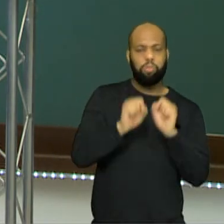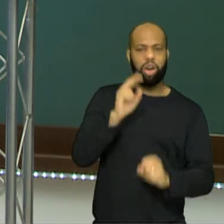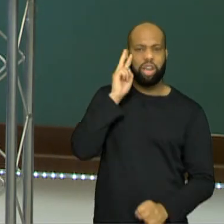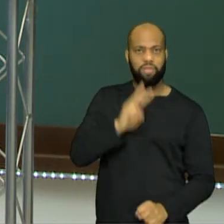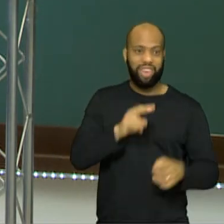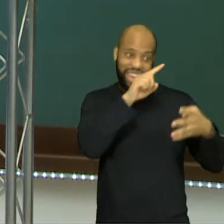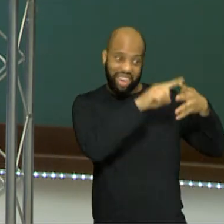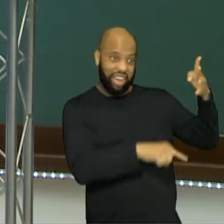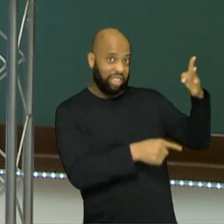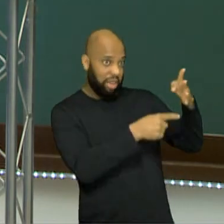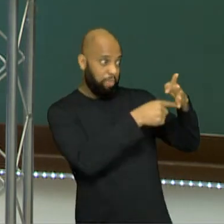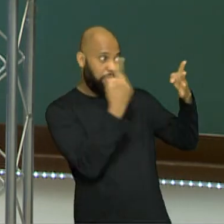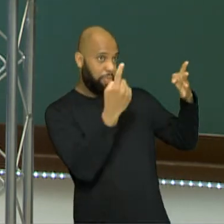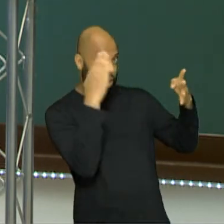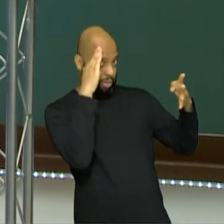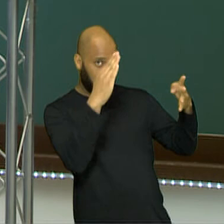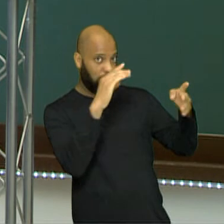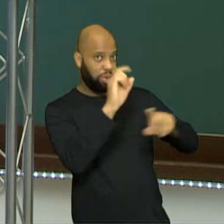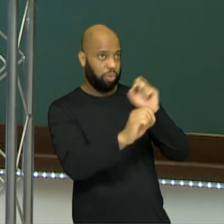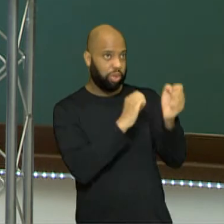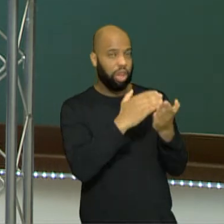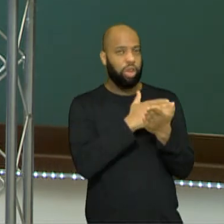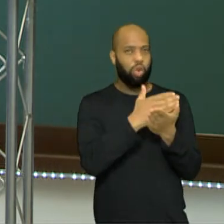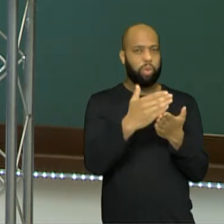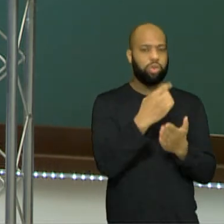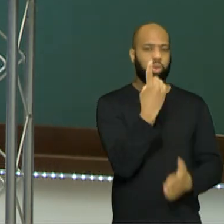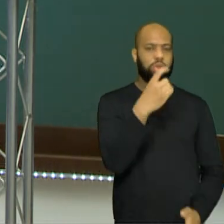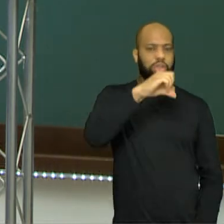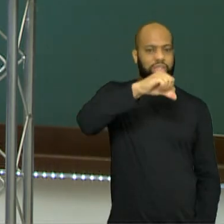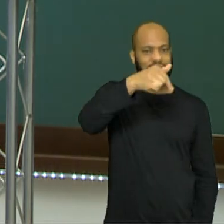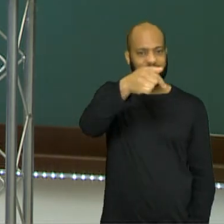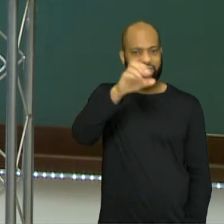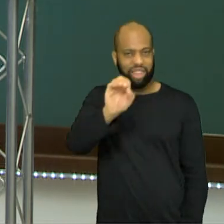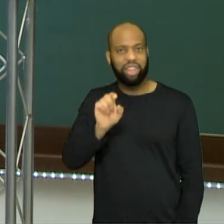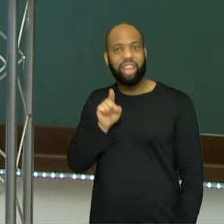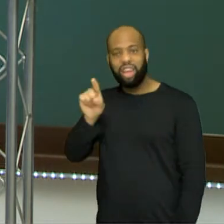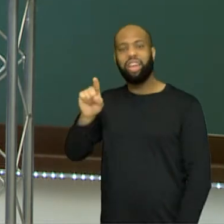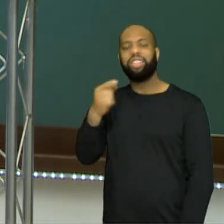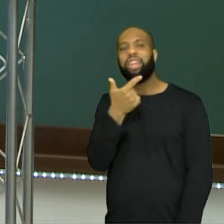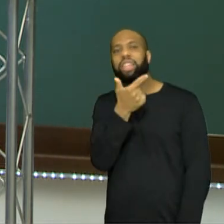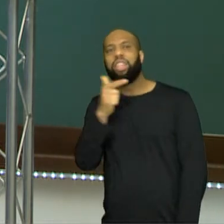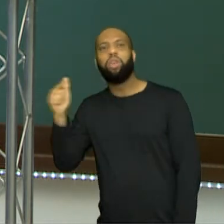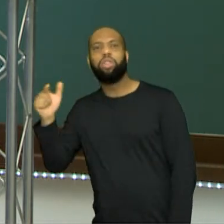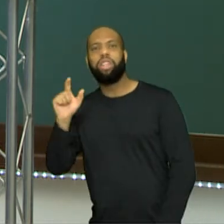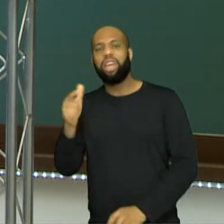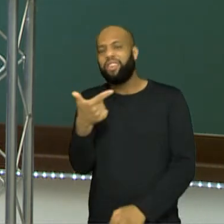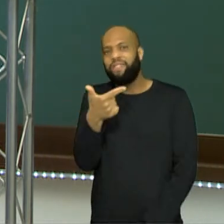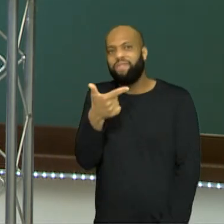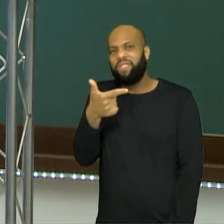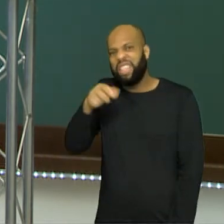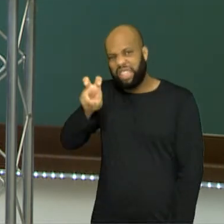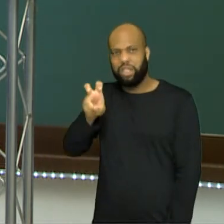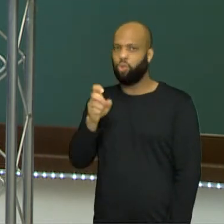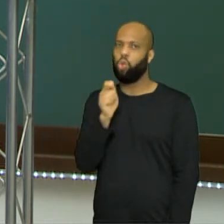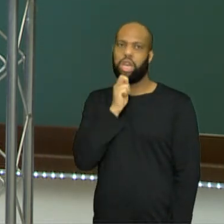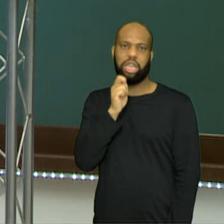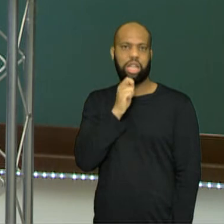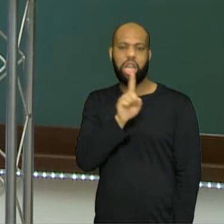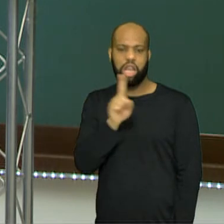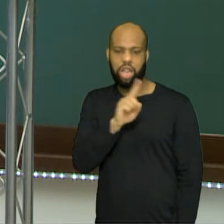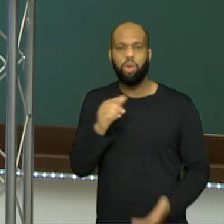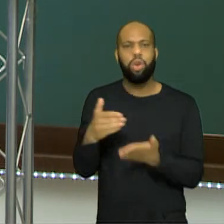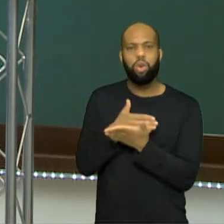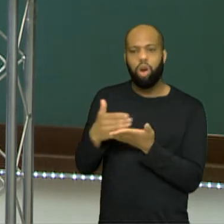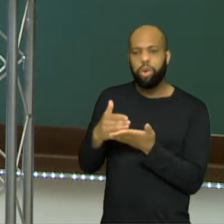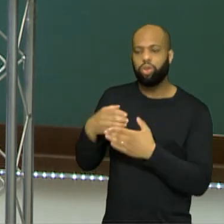tigres asiáticos, eles se deram a partir da década de 70. Aqui nós não temos nem 20, 25 anos da